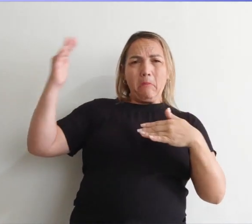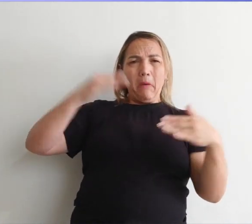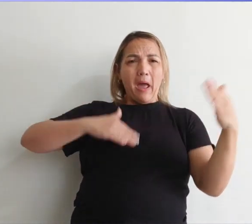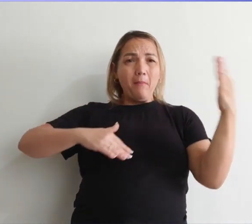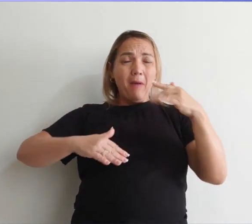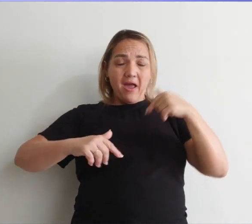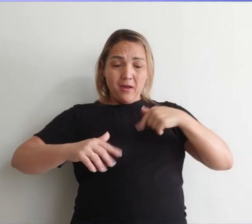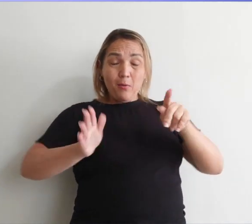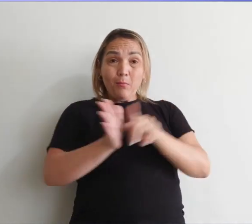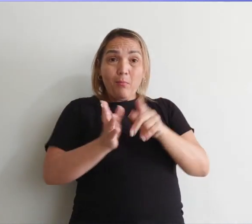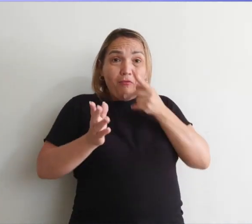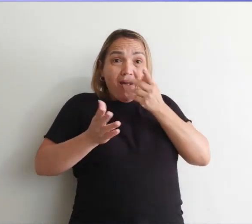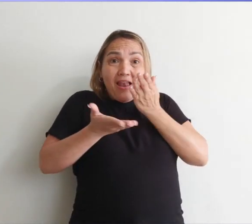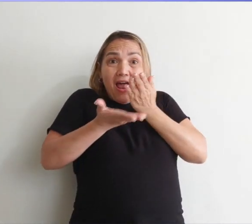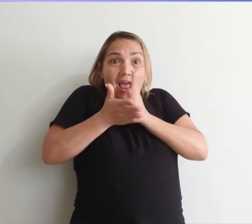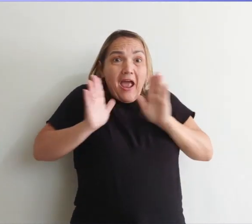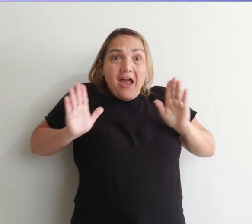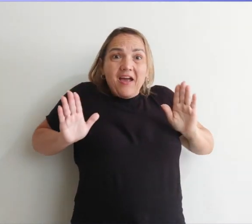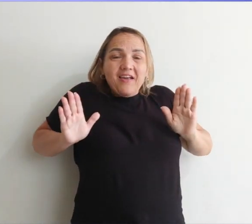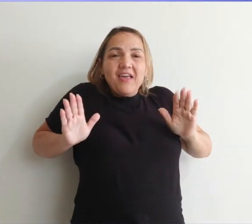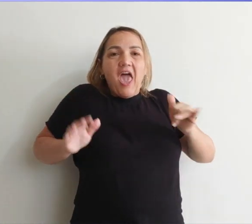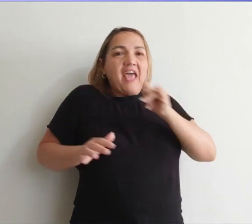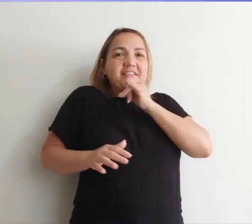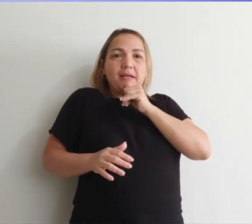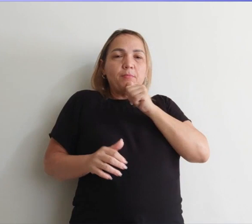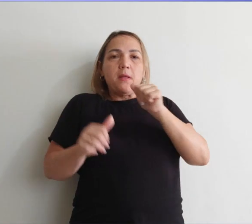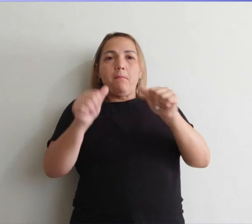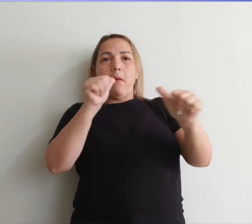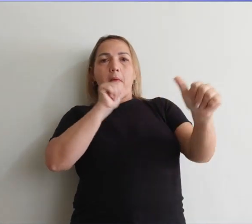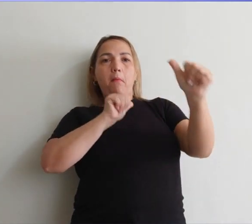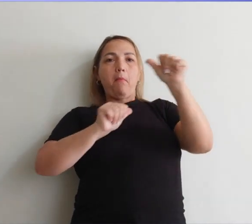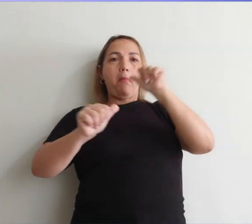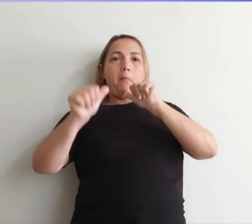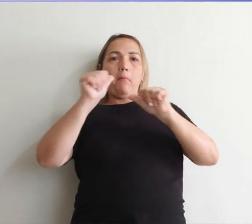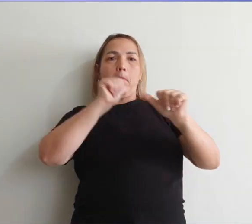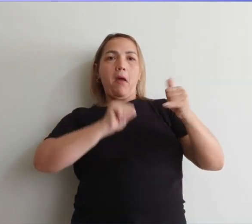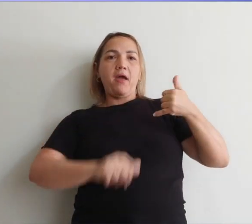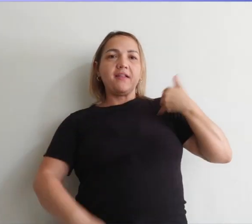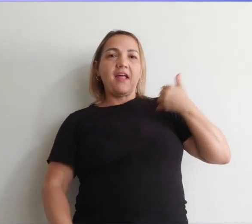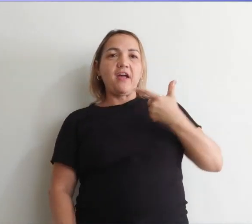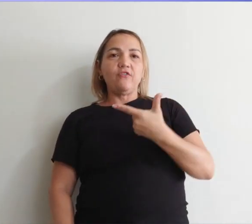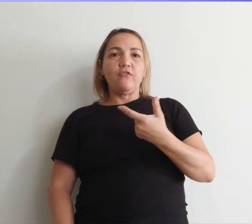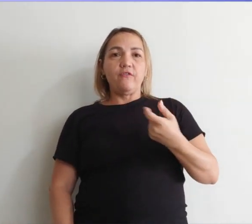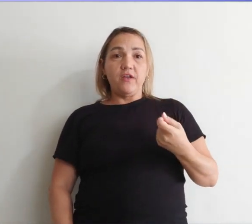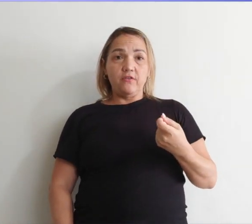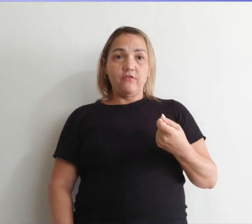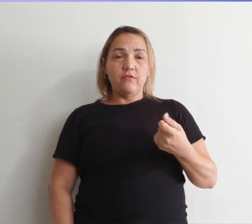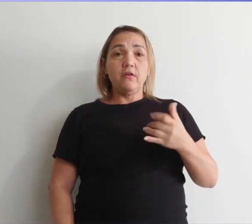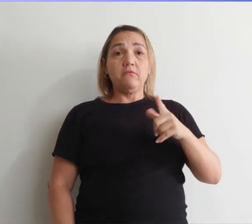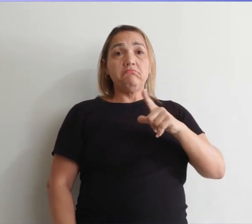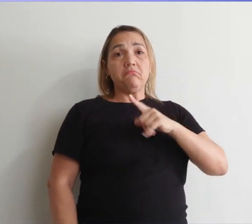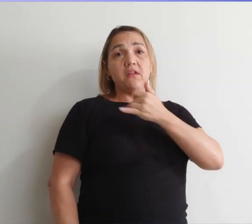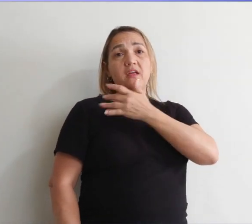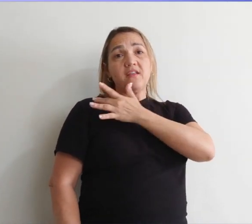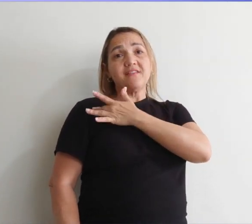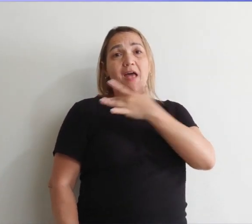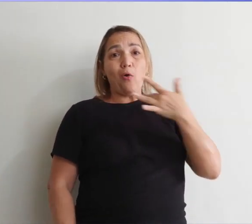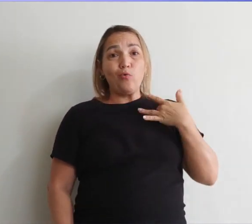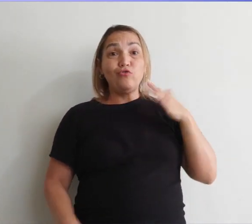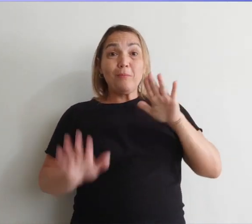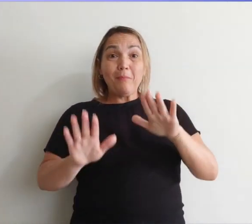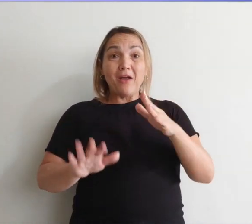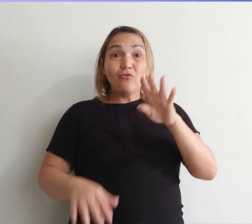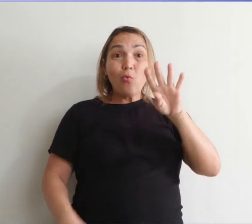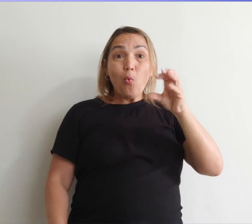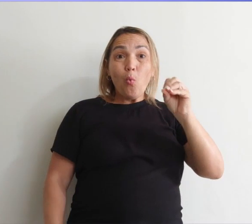assim, chega. Se você é a pessoa que bebe muito e tem 20 anos e goza de saúde, ok. Mas quando